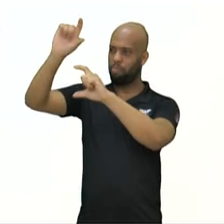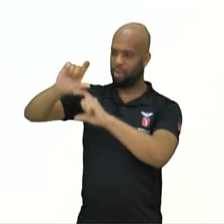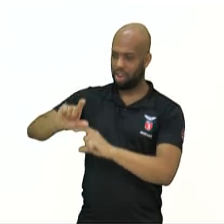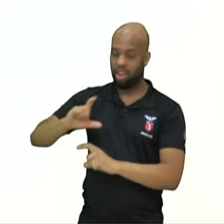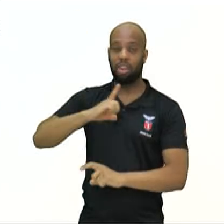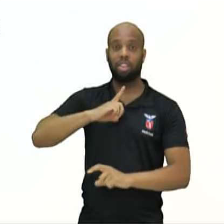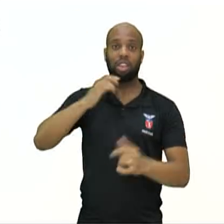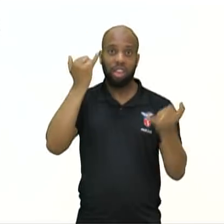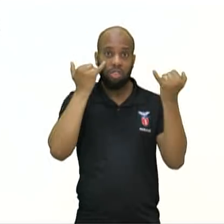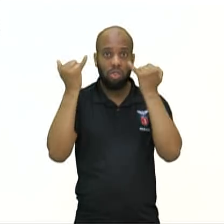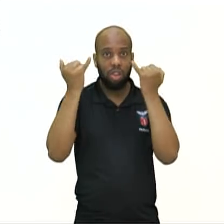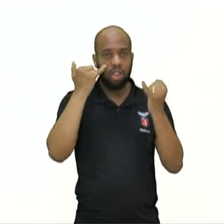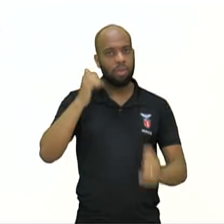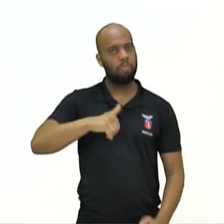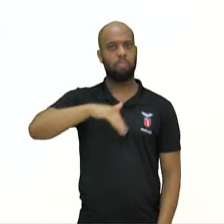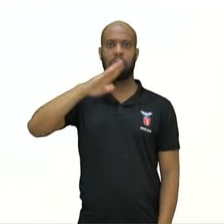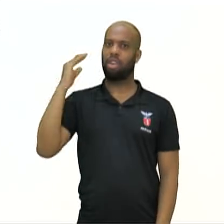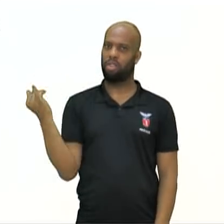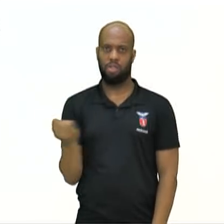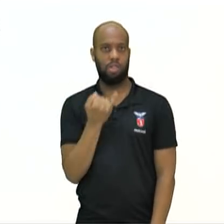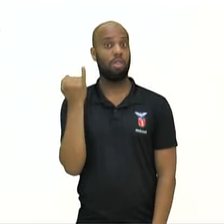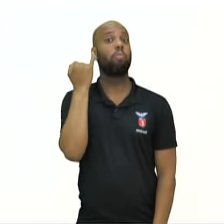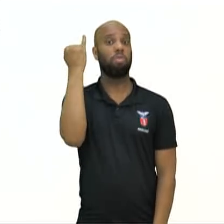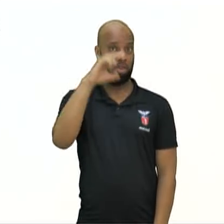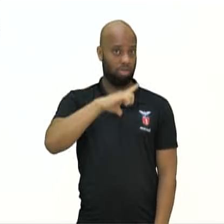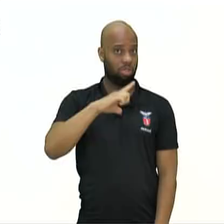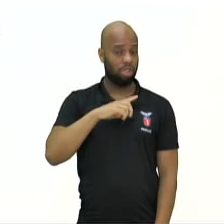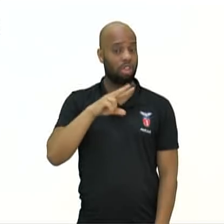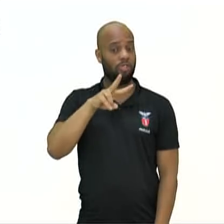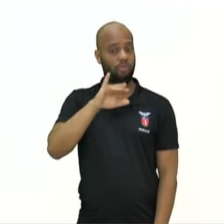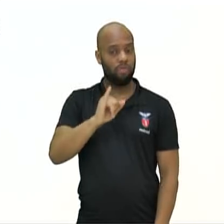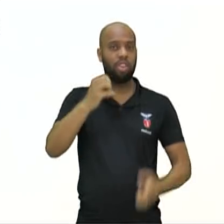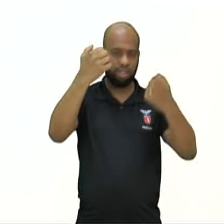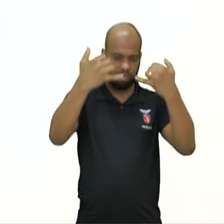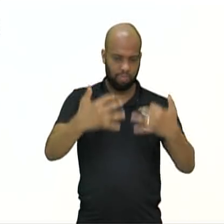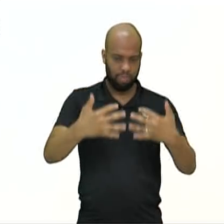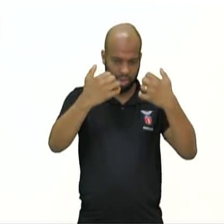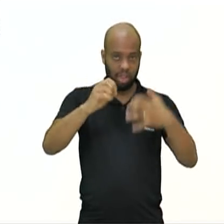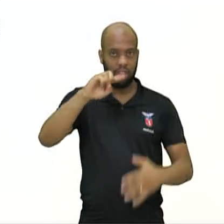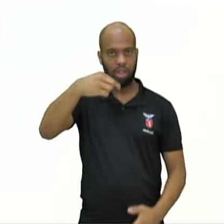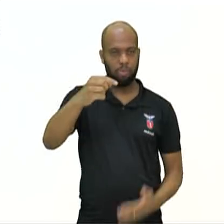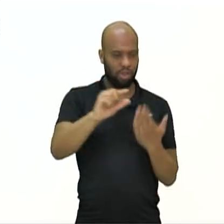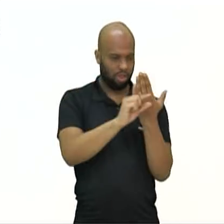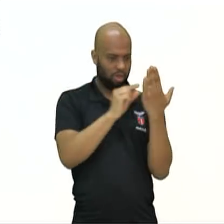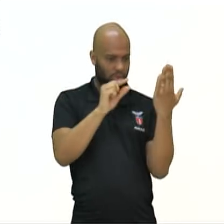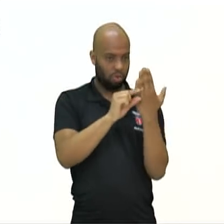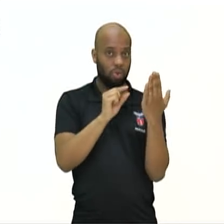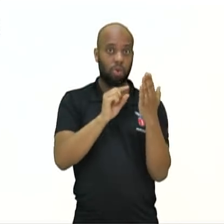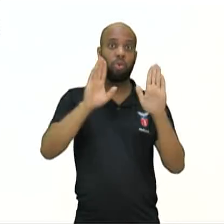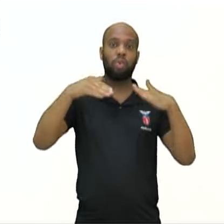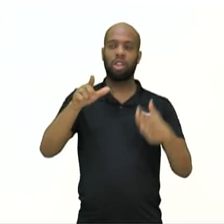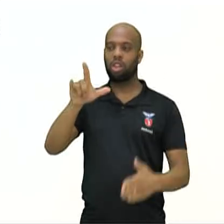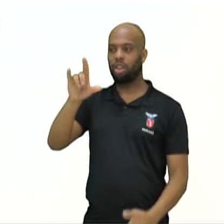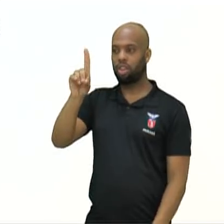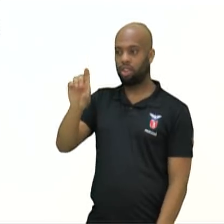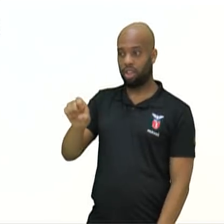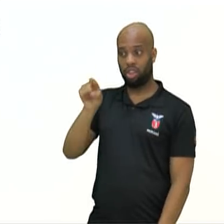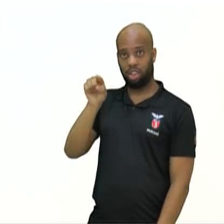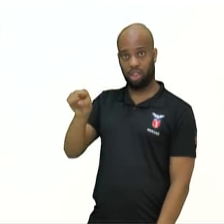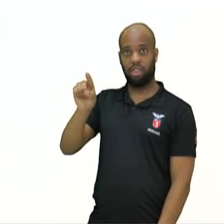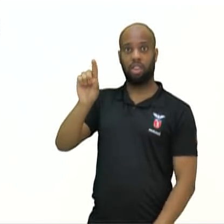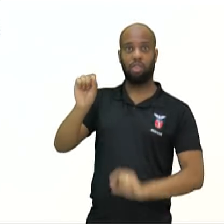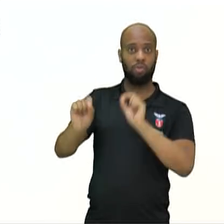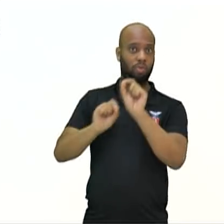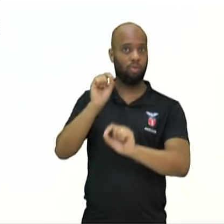conter as informações mais importantes que serão discorridas pelo autor. Portanto, a lead pode ser considerada